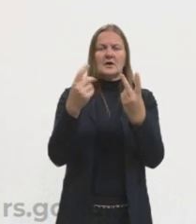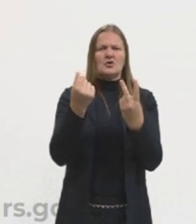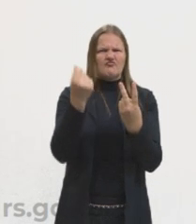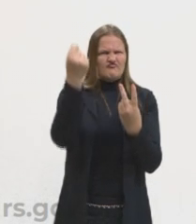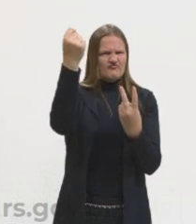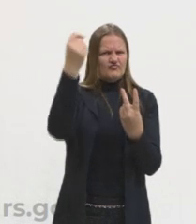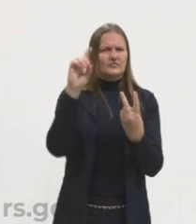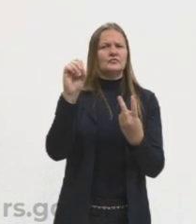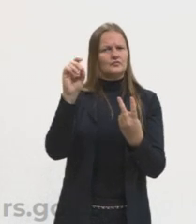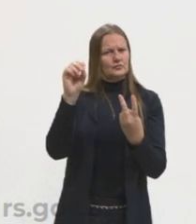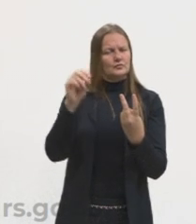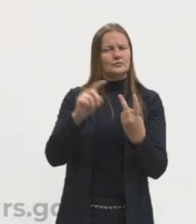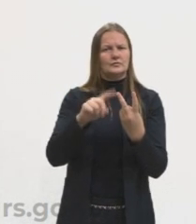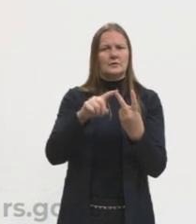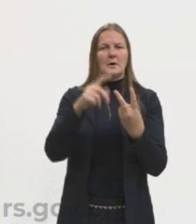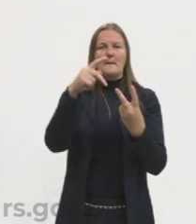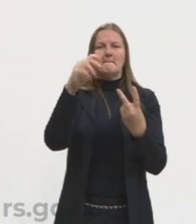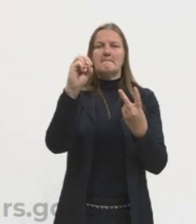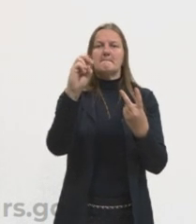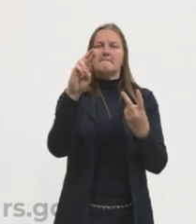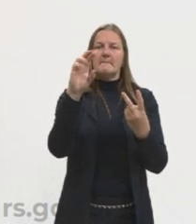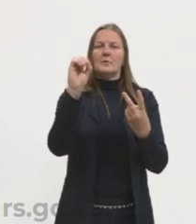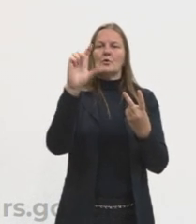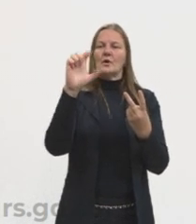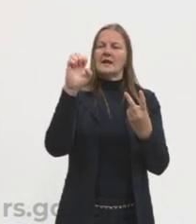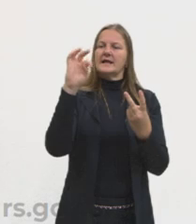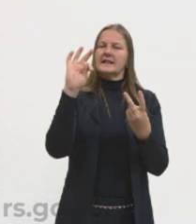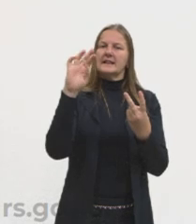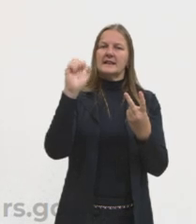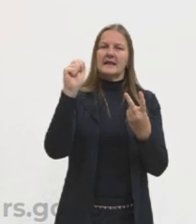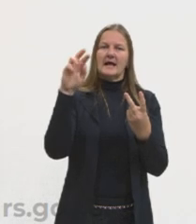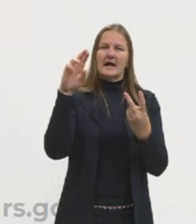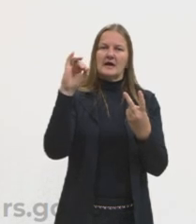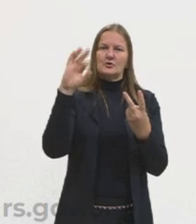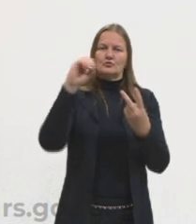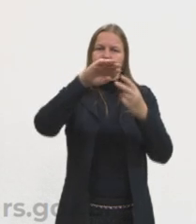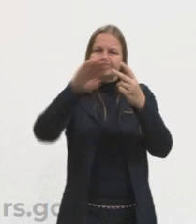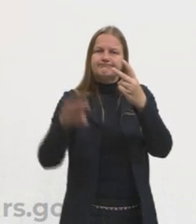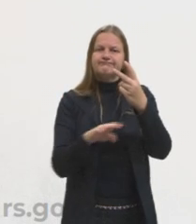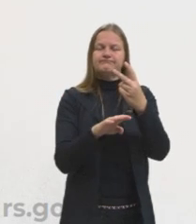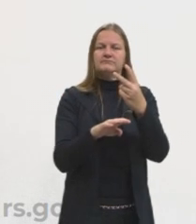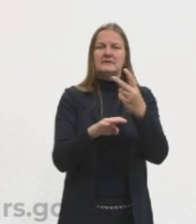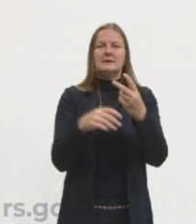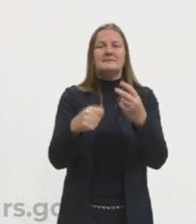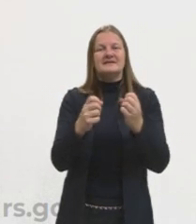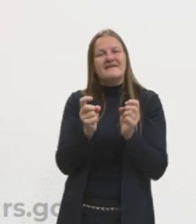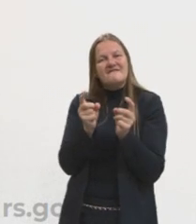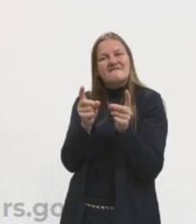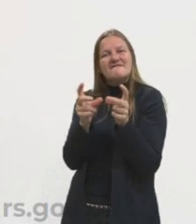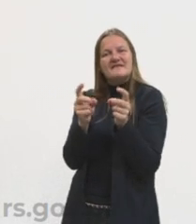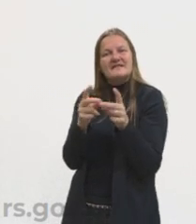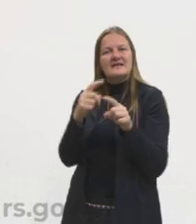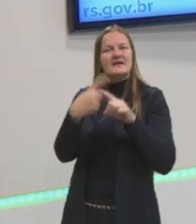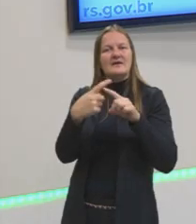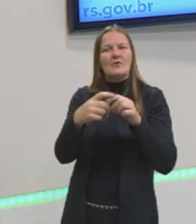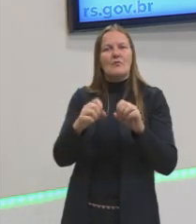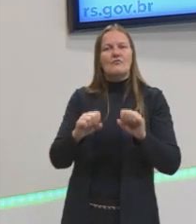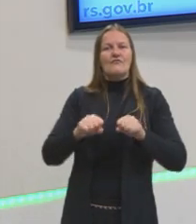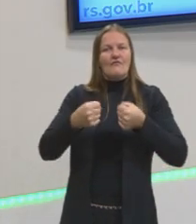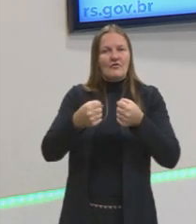dona dos meios de produção e o proletário então é obrigado a vender o seu trabalho como mercadoria